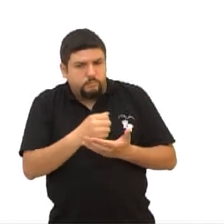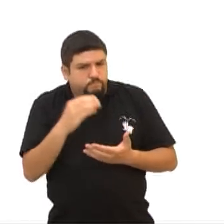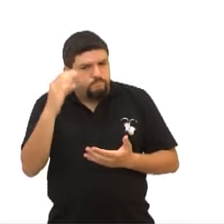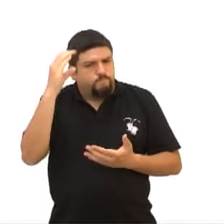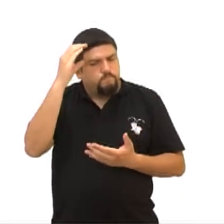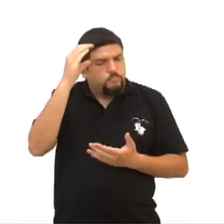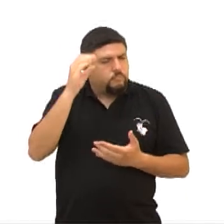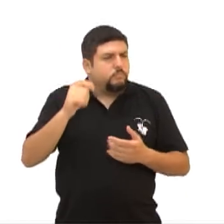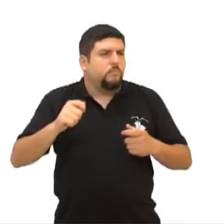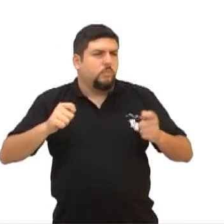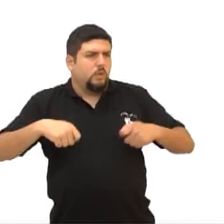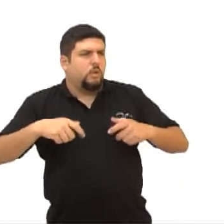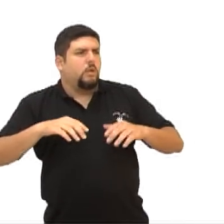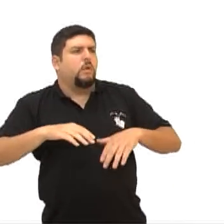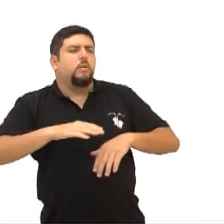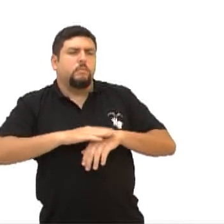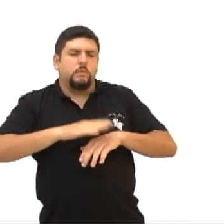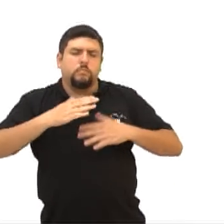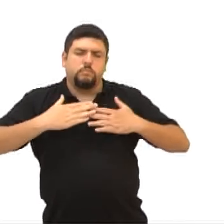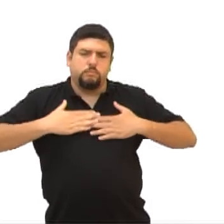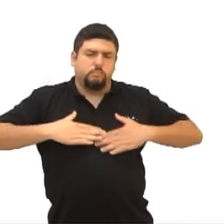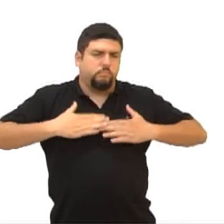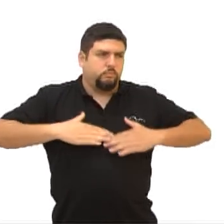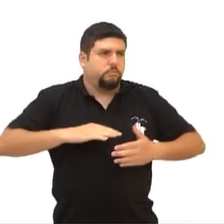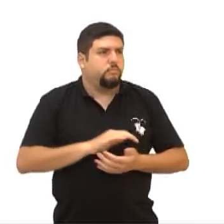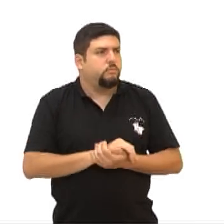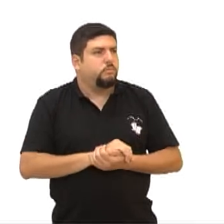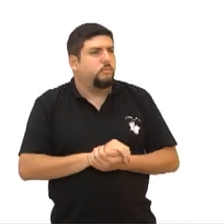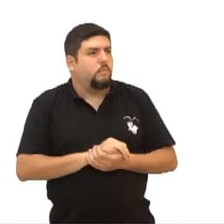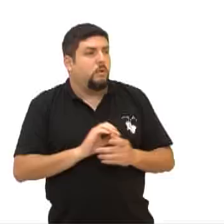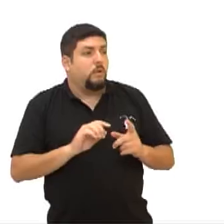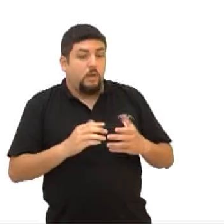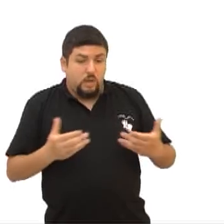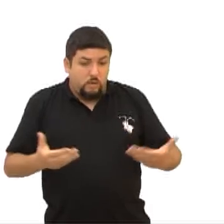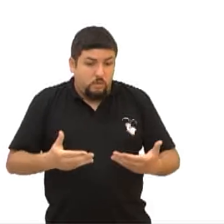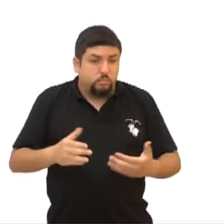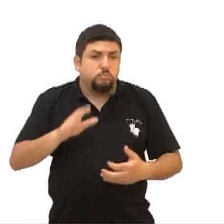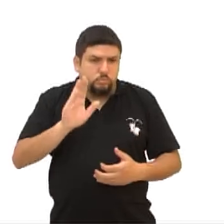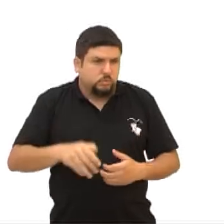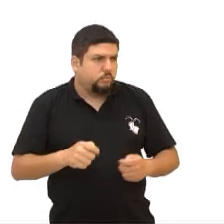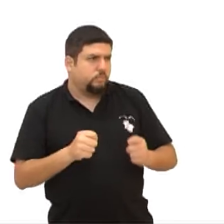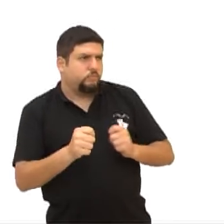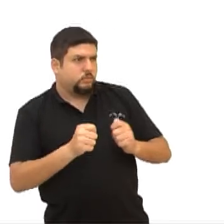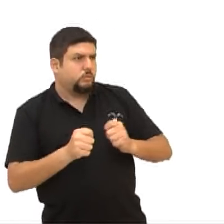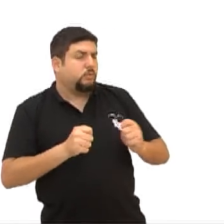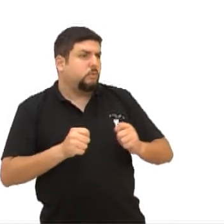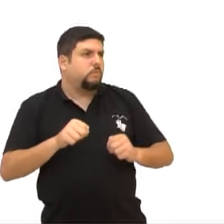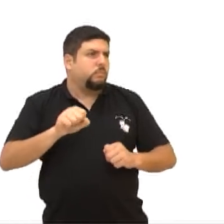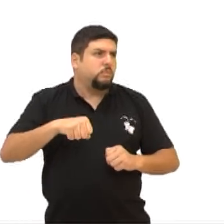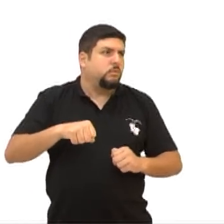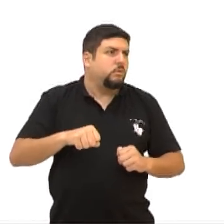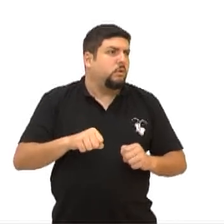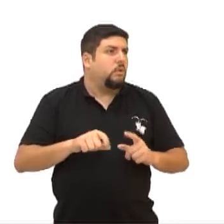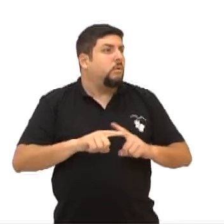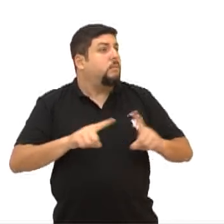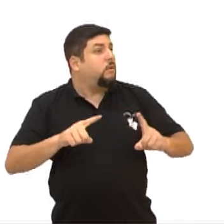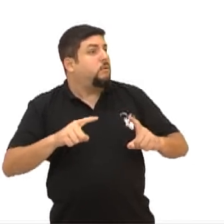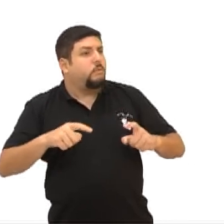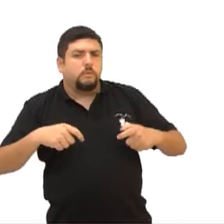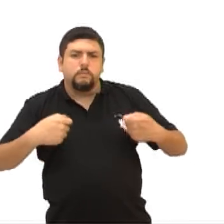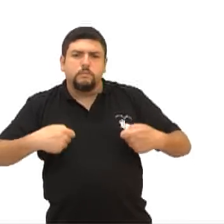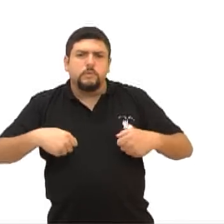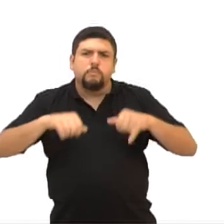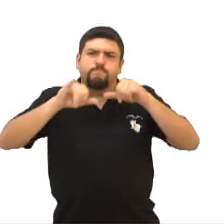mais tranquilidade esse ano. Agora, já estamos economizando, mas acho que precisa ser mais